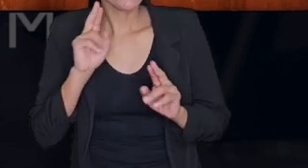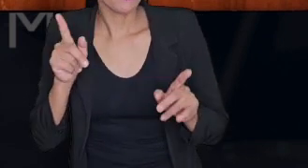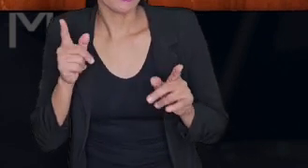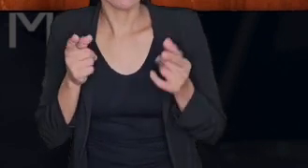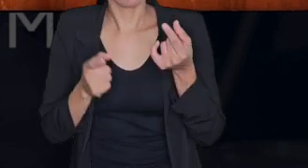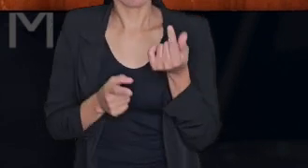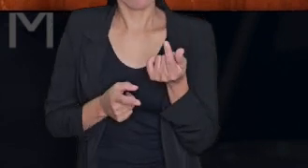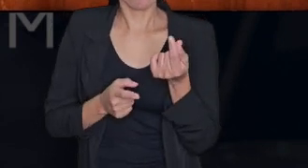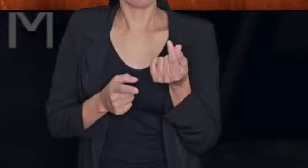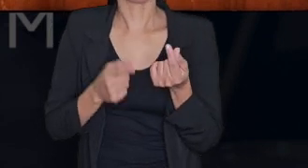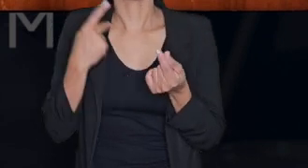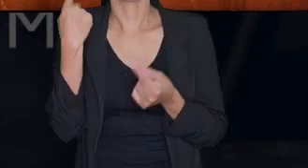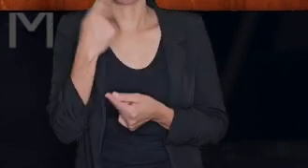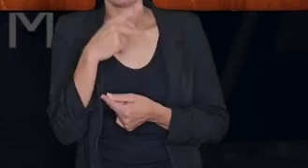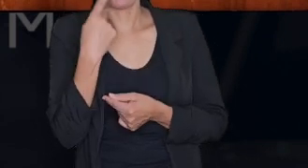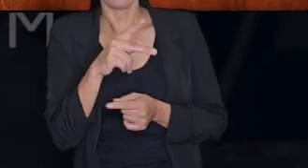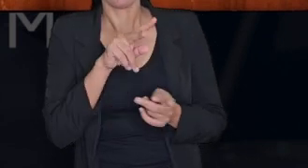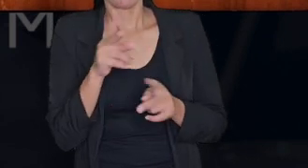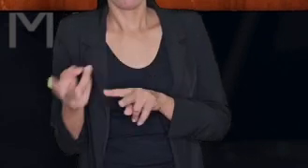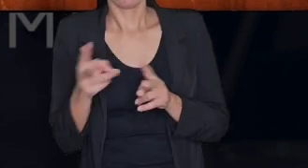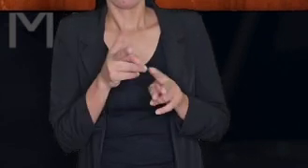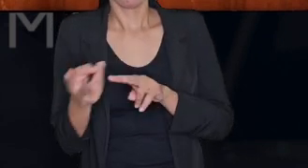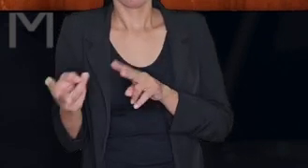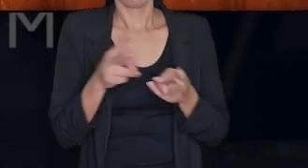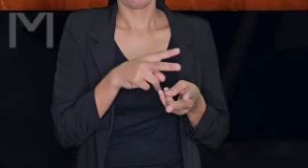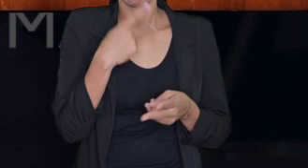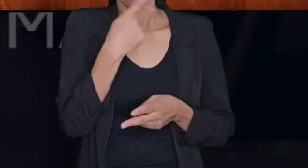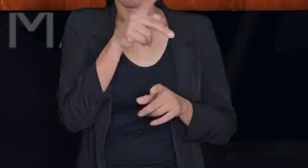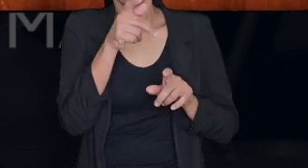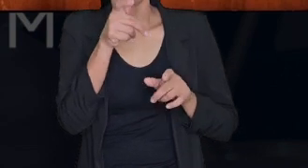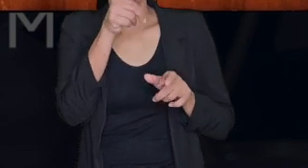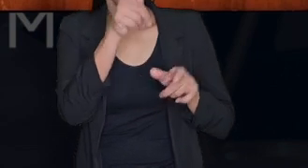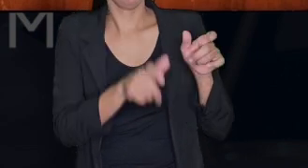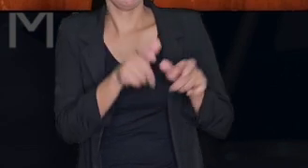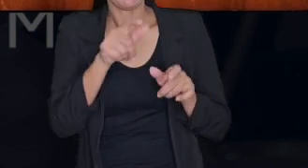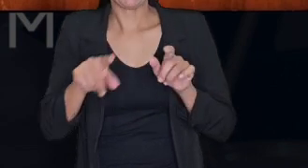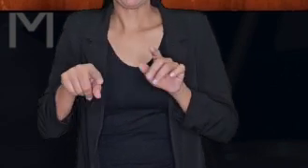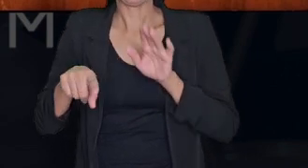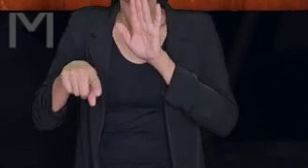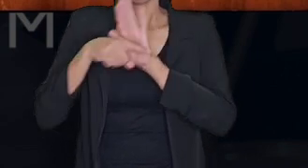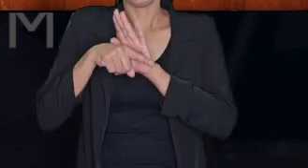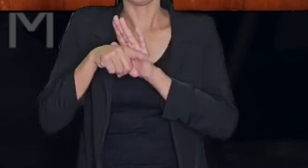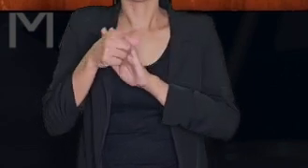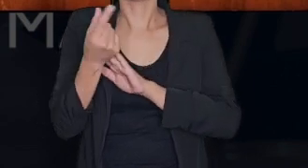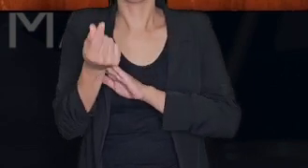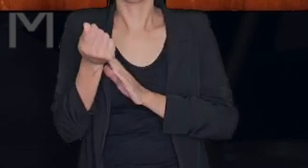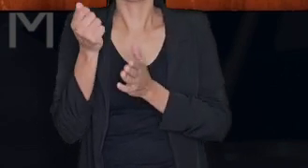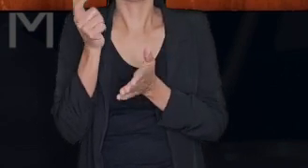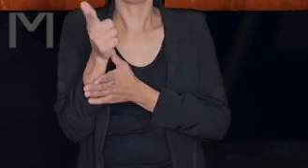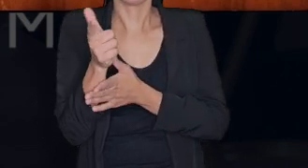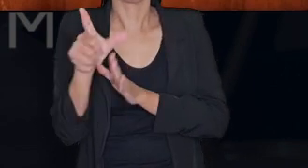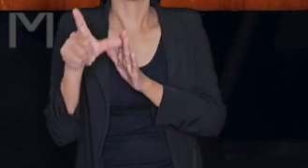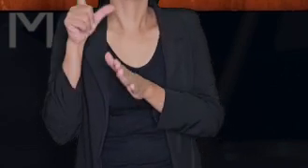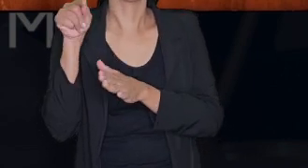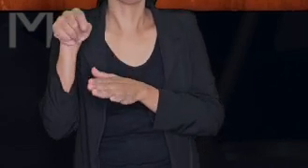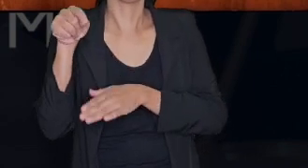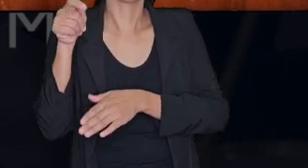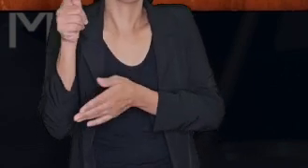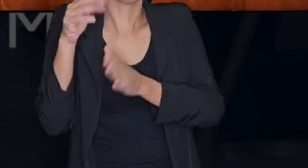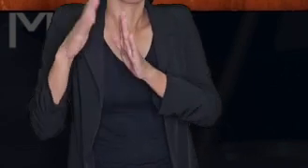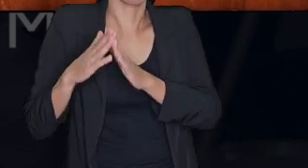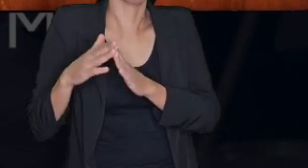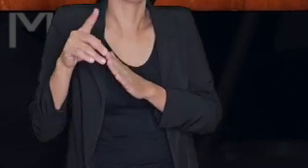reais, essa diferença entre valor de transferência para os herdeiros menos o valor